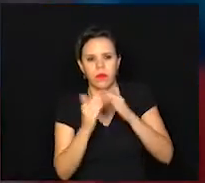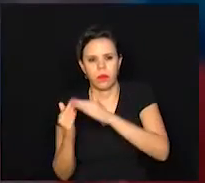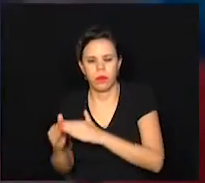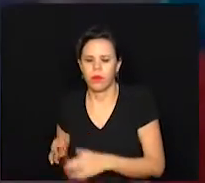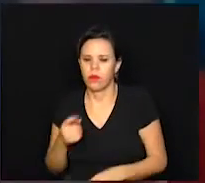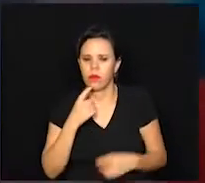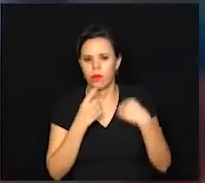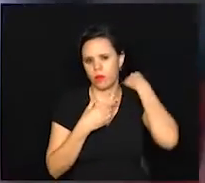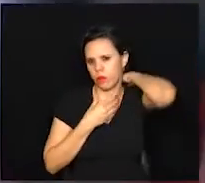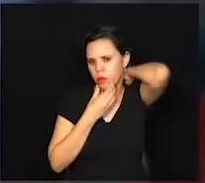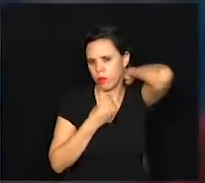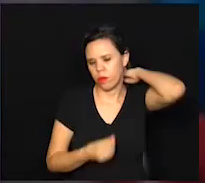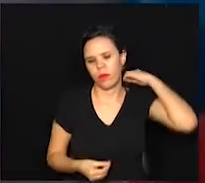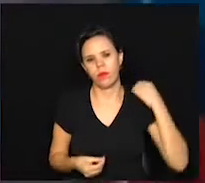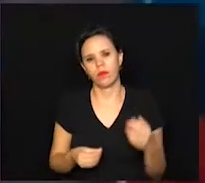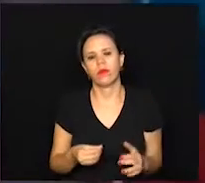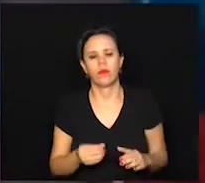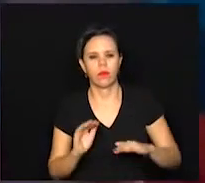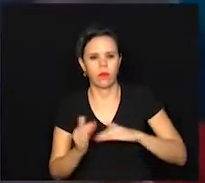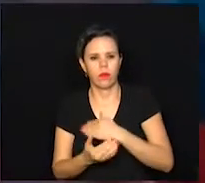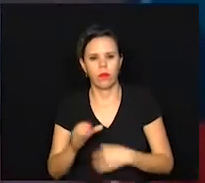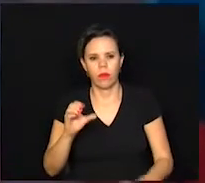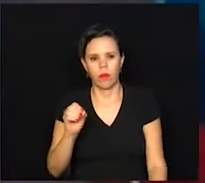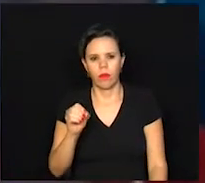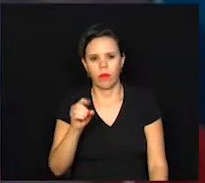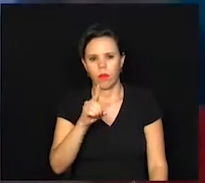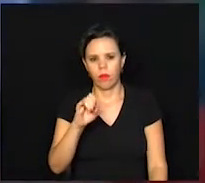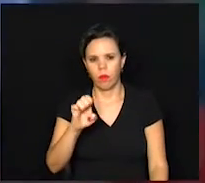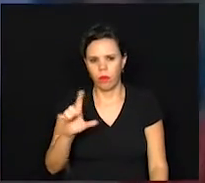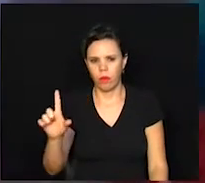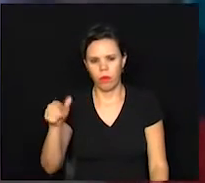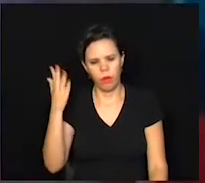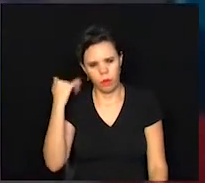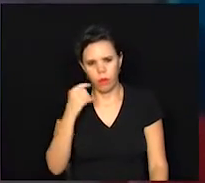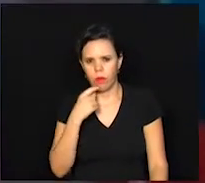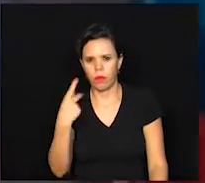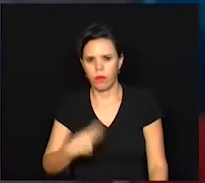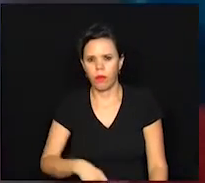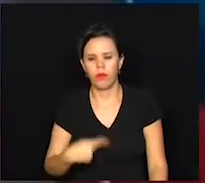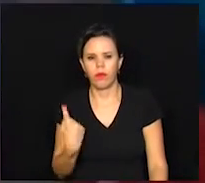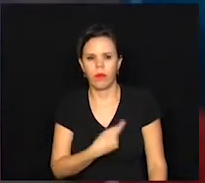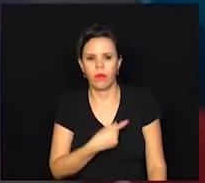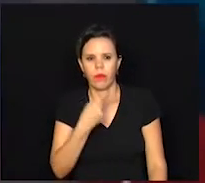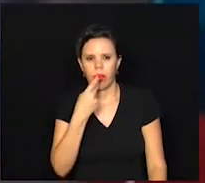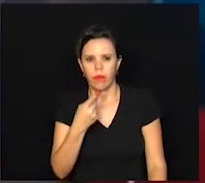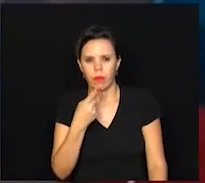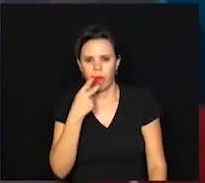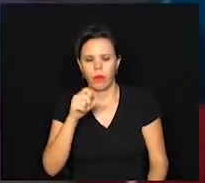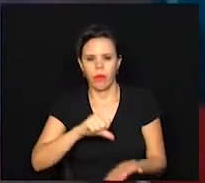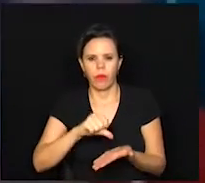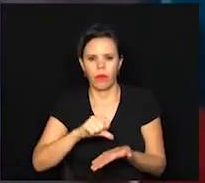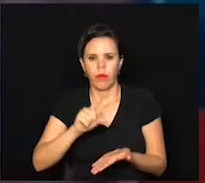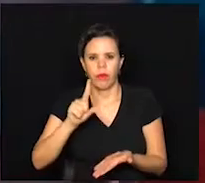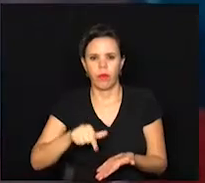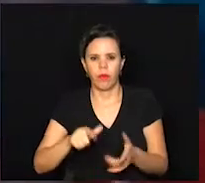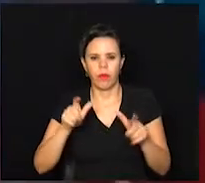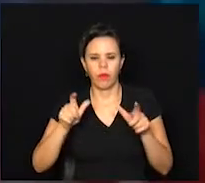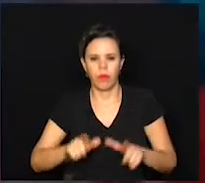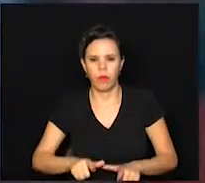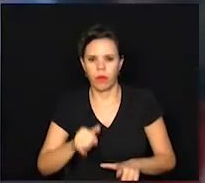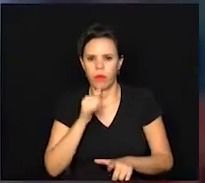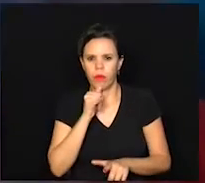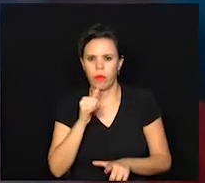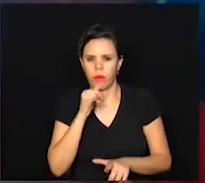menino da região do Osiel. Acho que as pessoas de Campinas sabem a que nós nos referimos, né? Uma região que, inclusive, é um exemplo